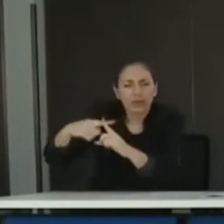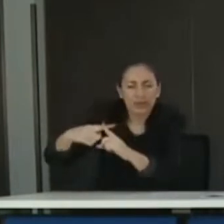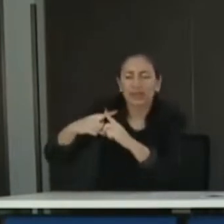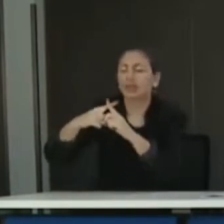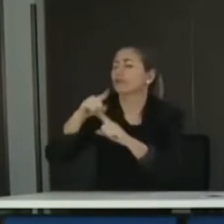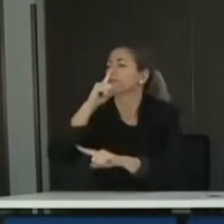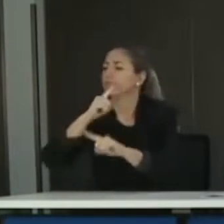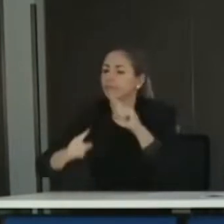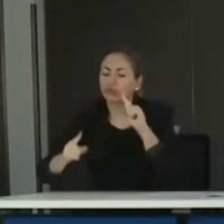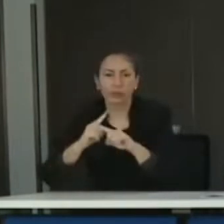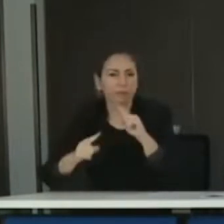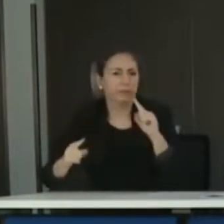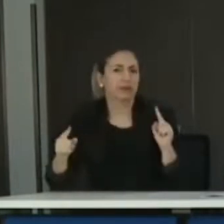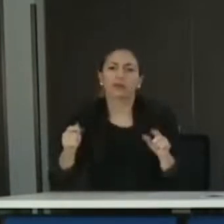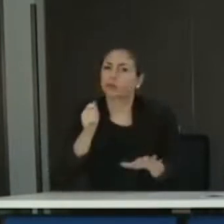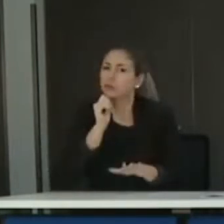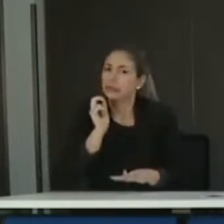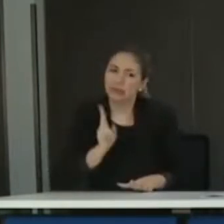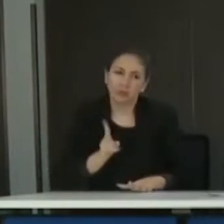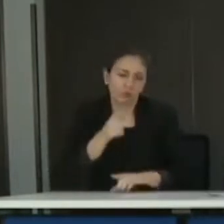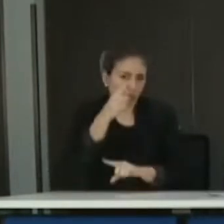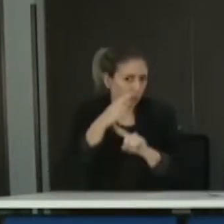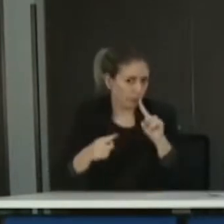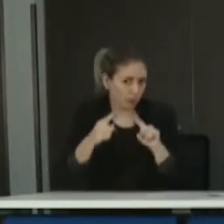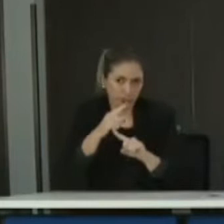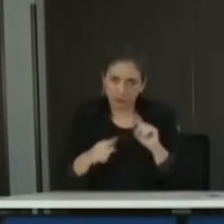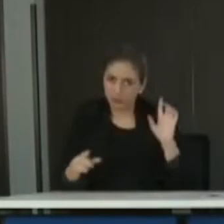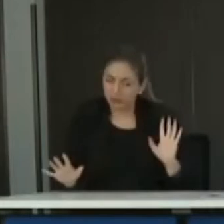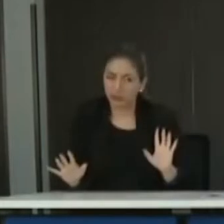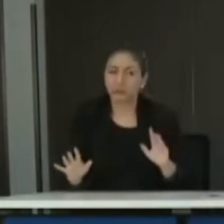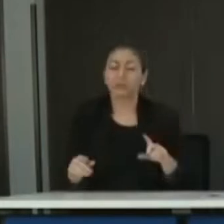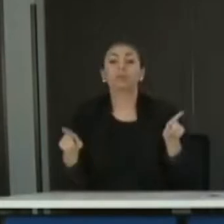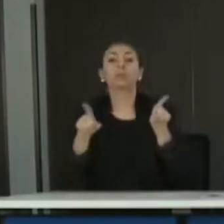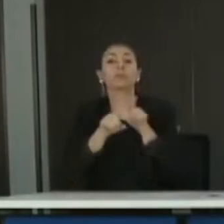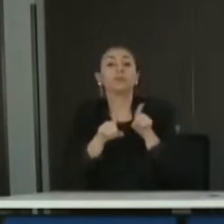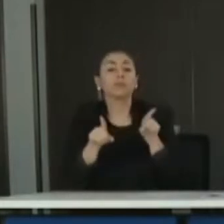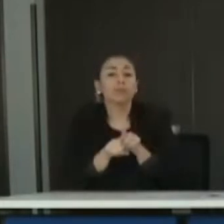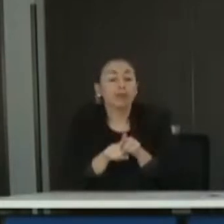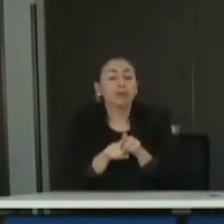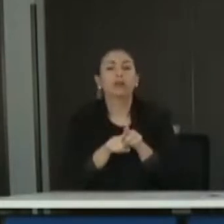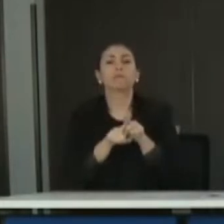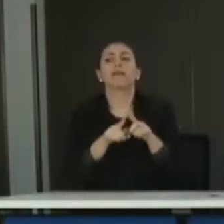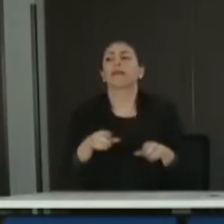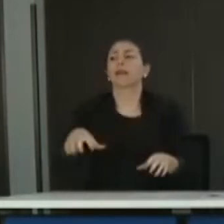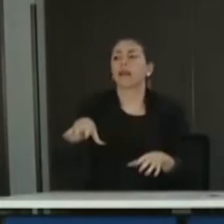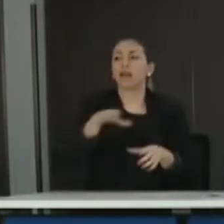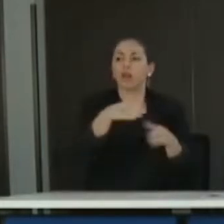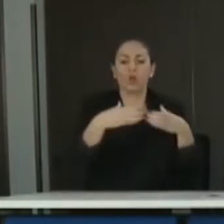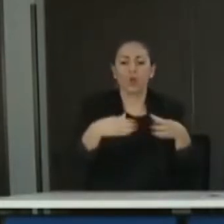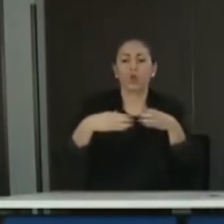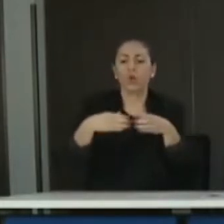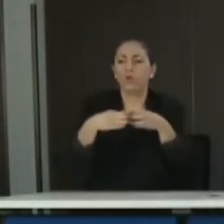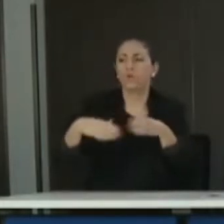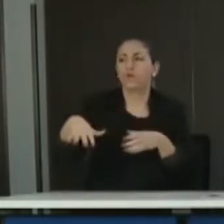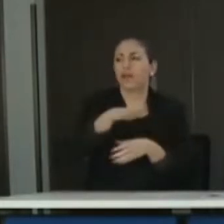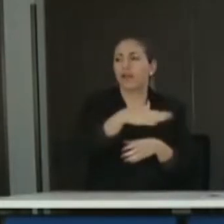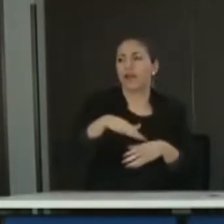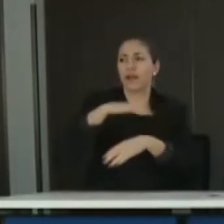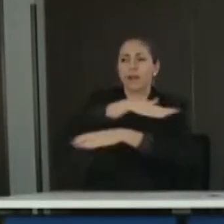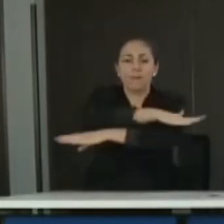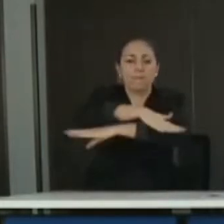e a concentração também fica proibida a concentração ea permanência de pessoas em espaços públicos de uso coletivos como parques praças